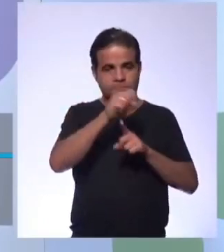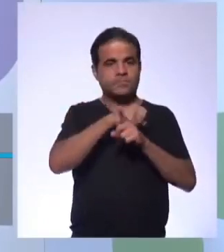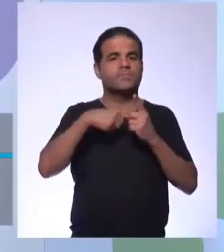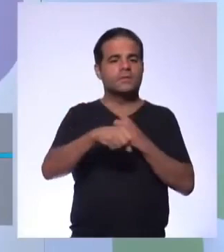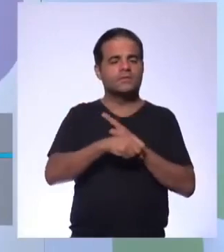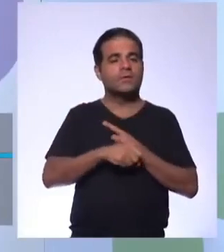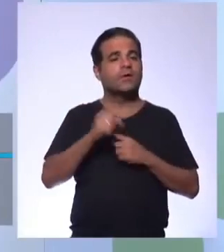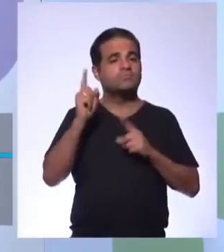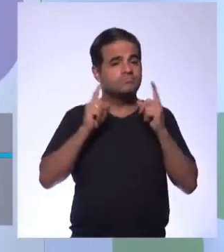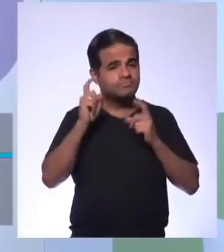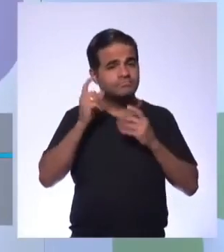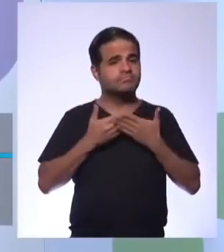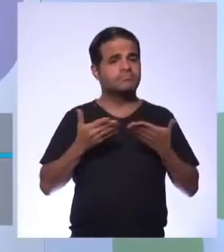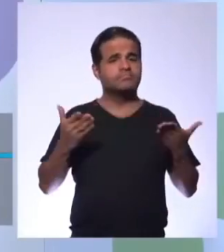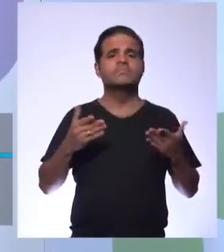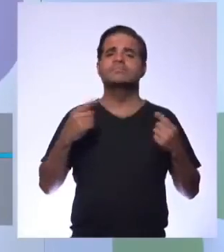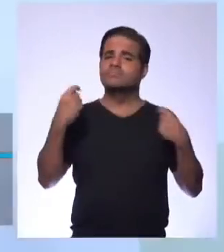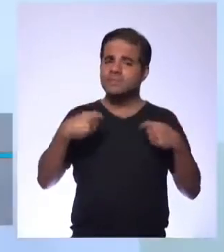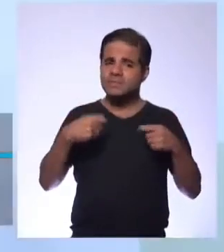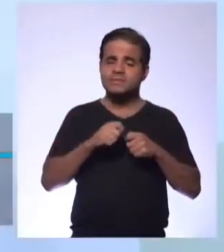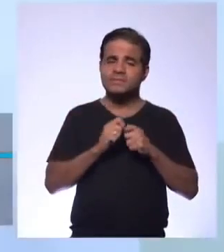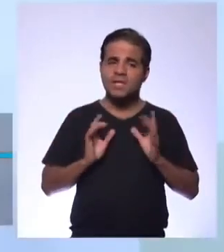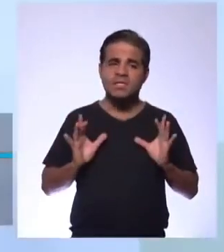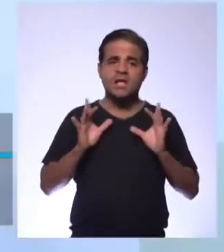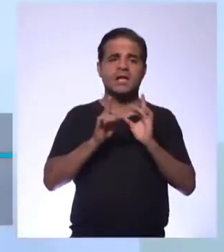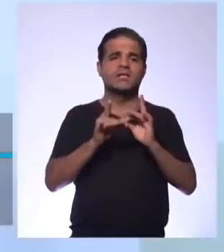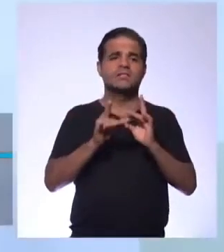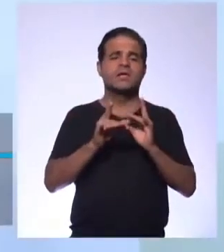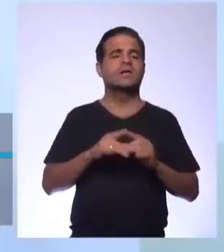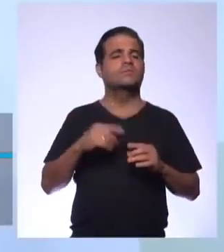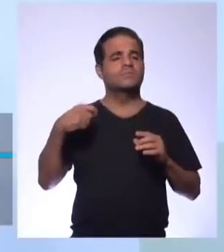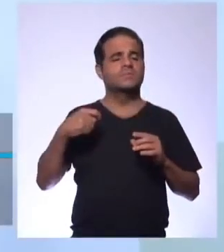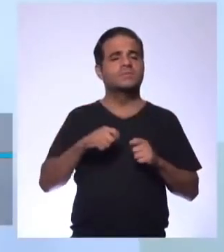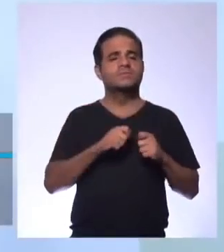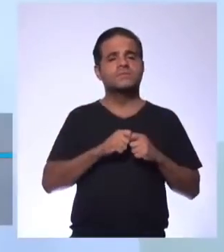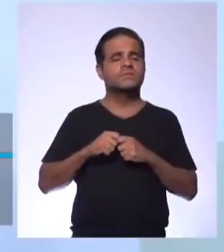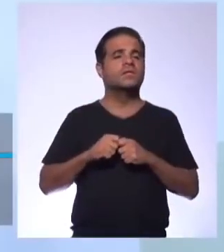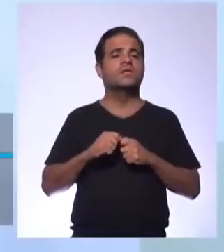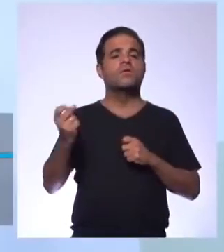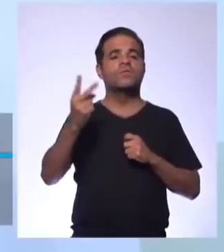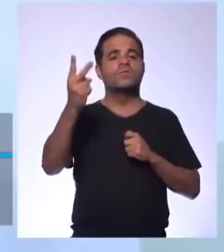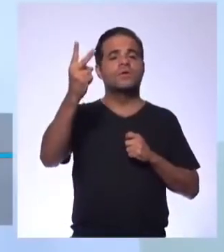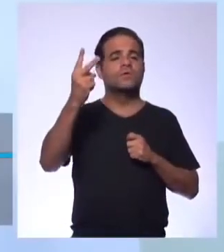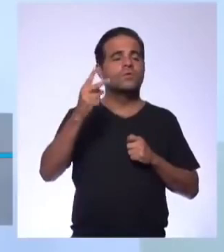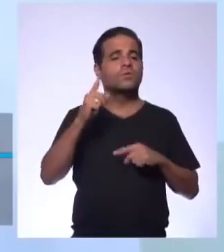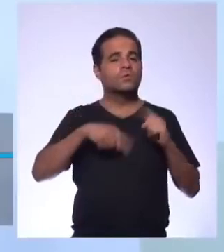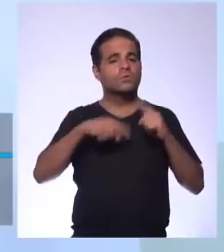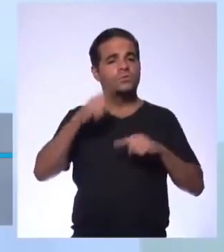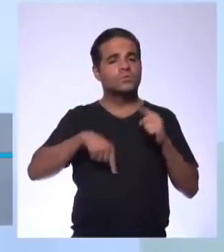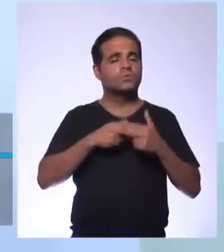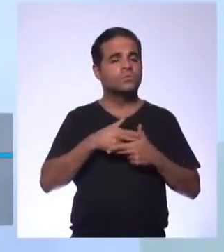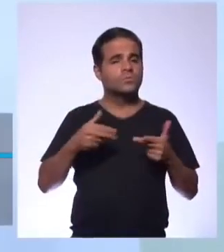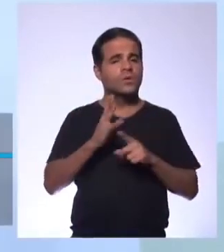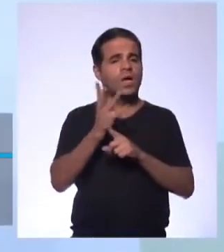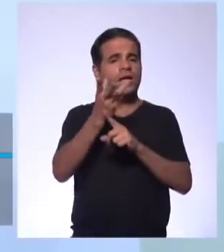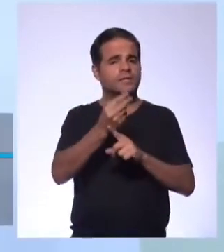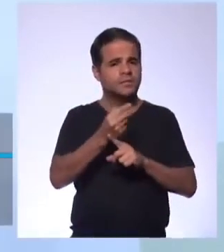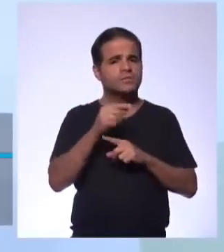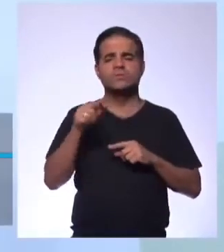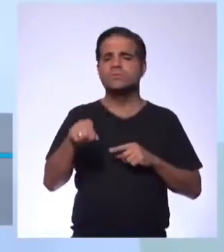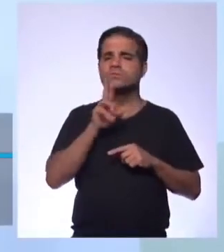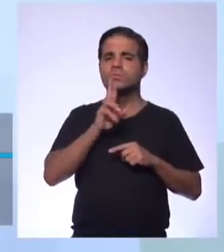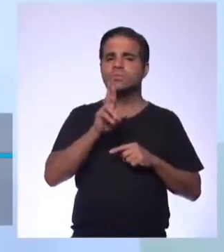e expressivo. Então, são a os gente tem valores. que fazer essa ligação, né? A gente tem o valor, né, do produto artístico ali,